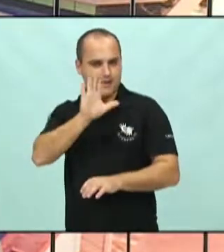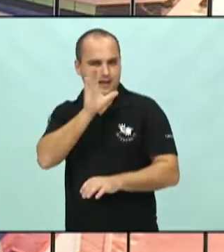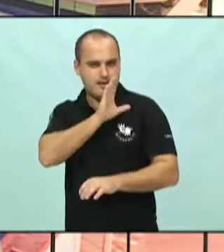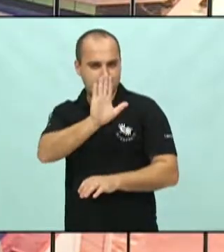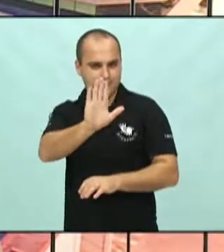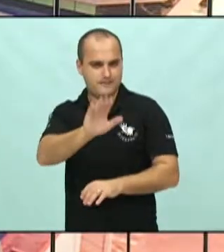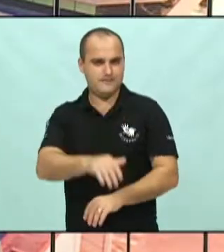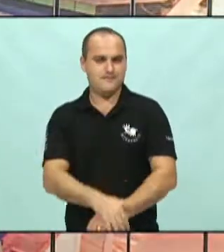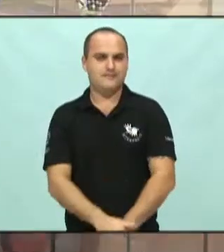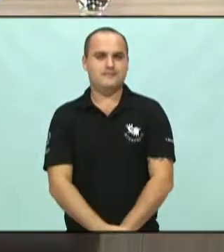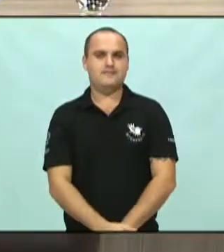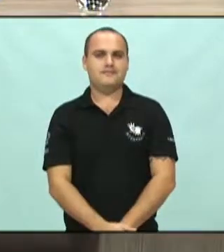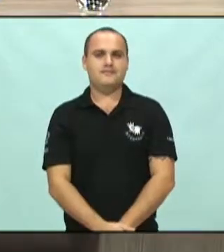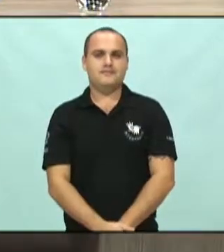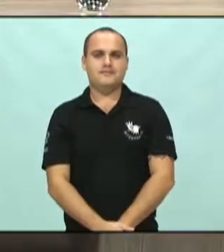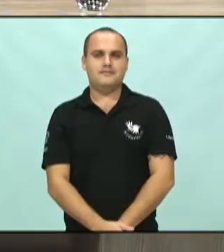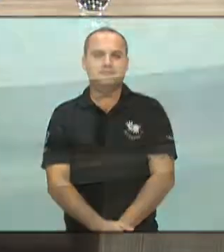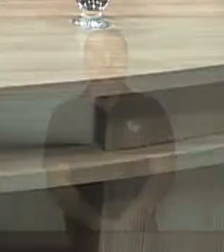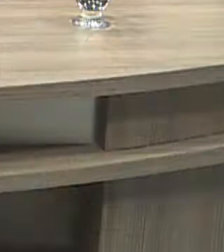já!